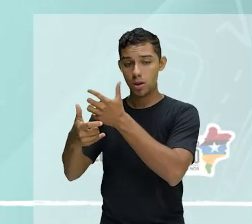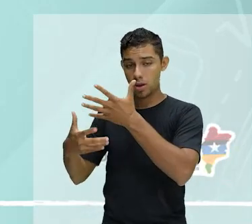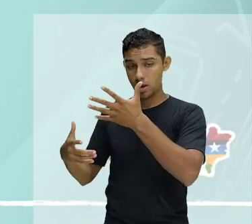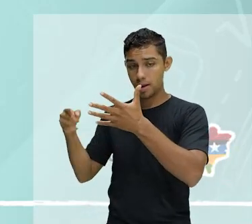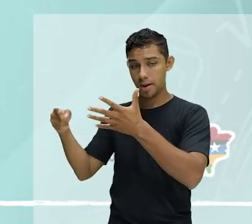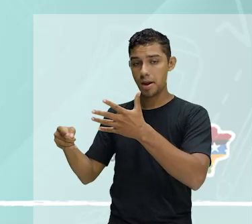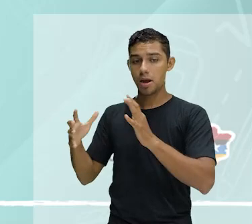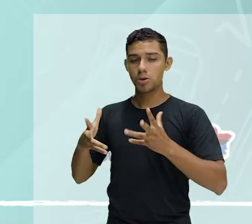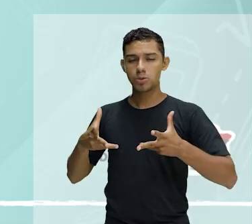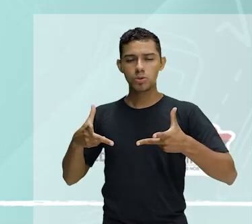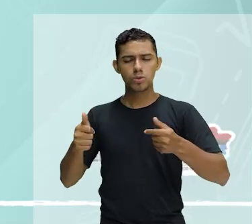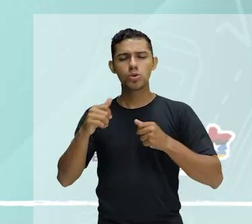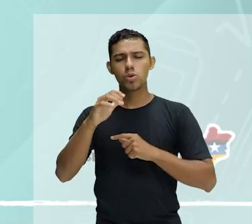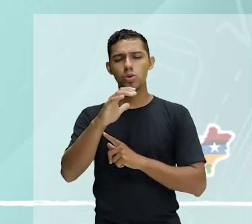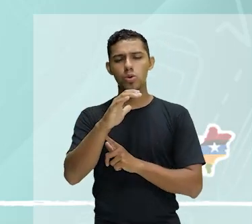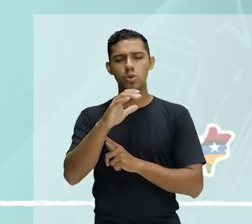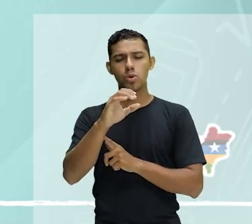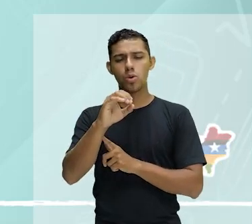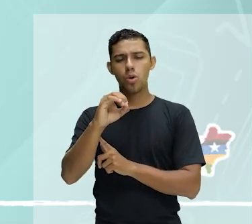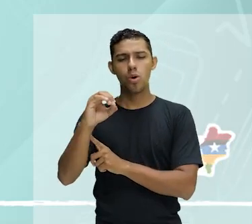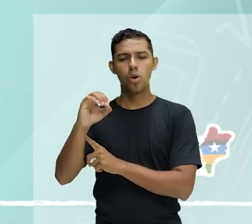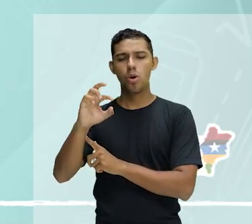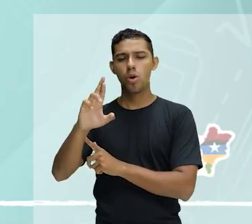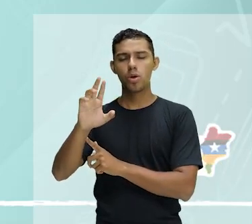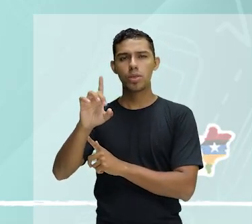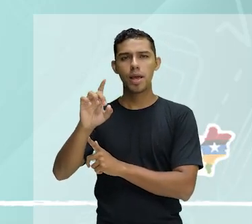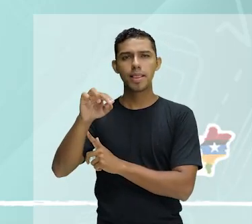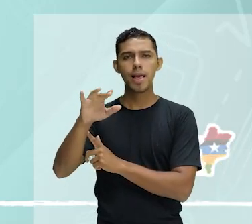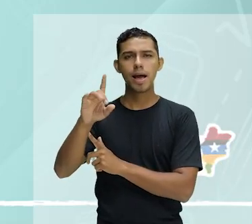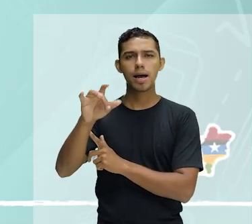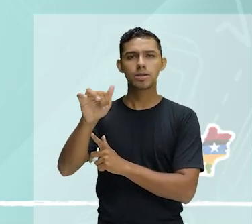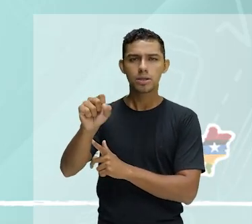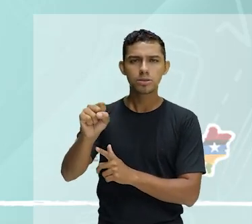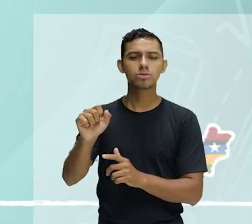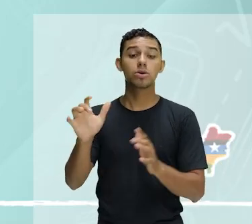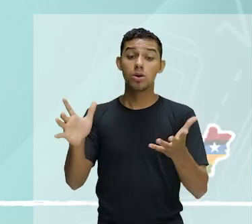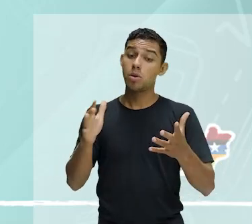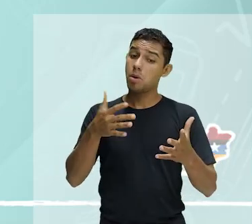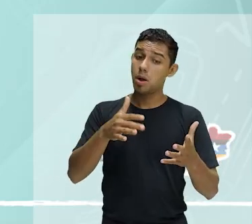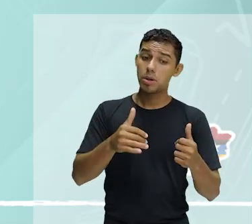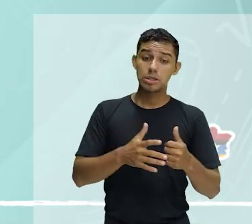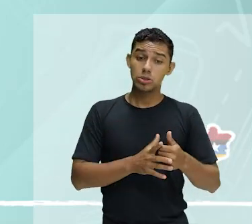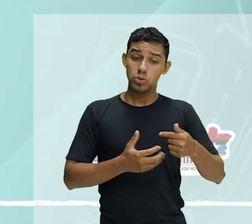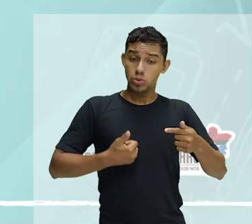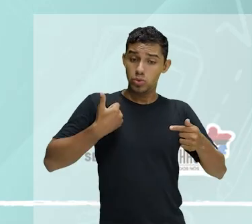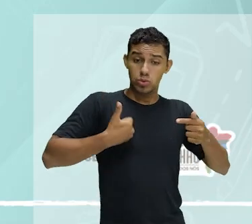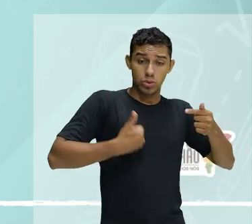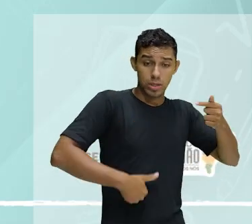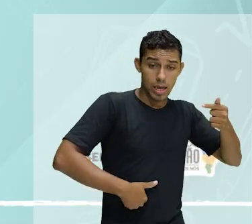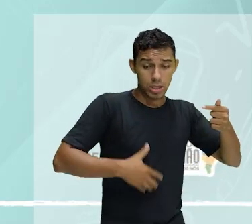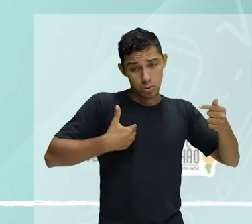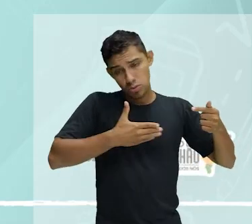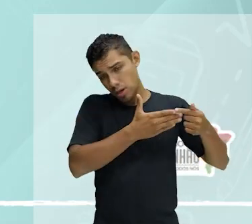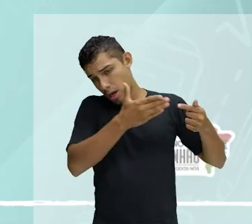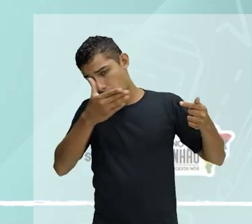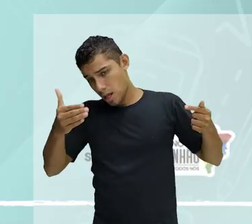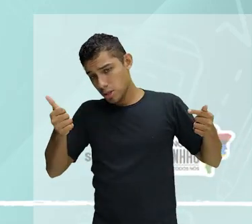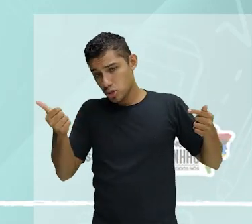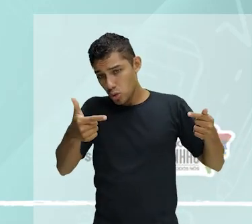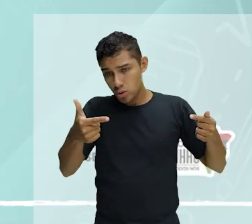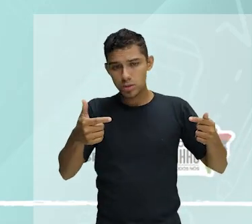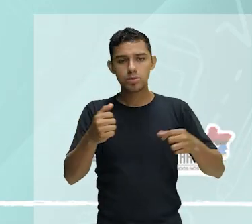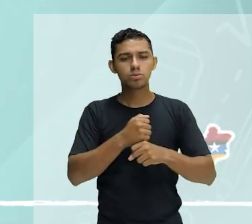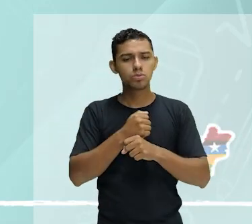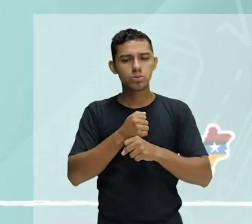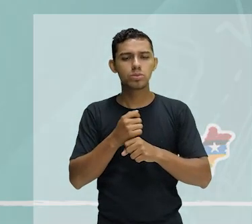vocês. Desenvolvimento crucial entre 7 e os 12 anos. Período em que existem todos os